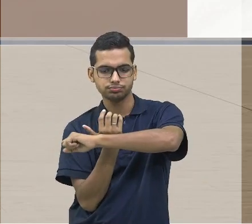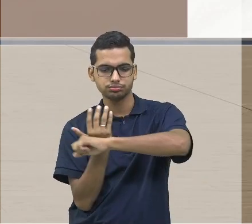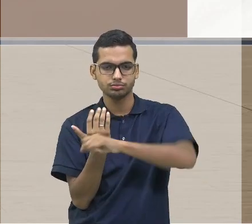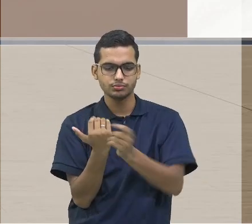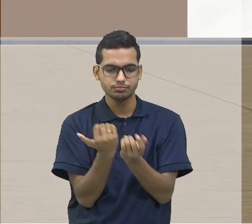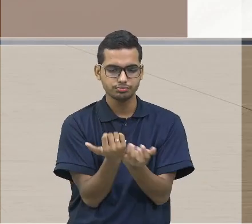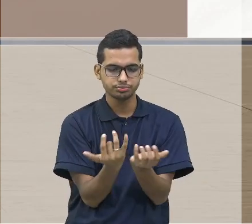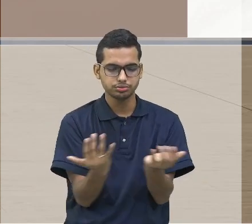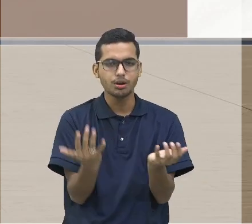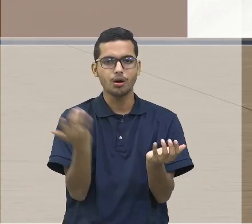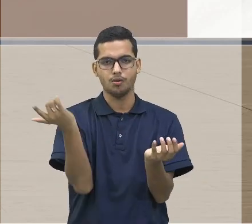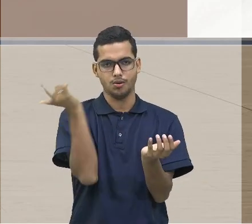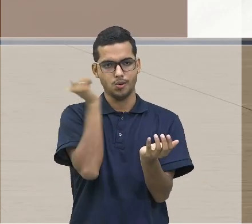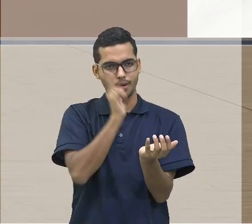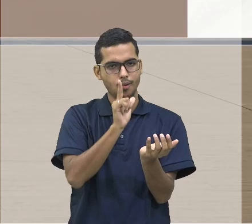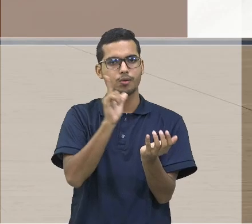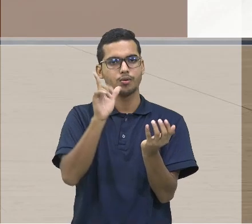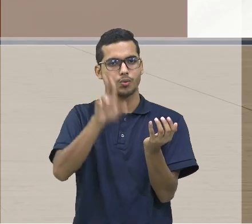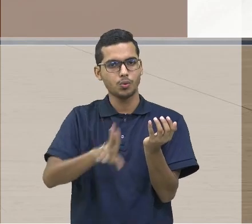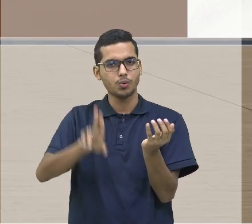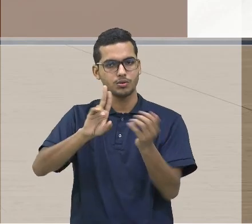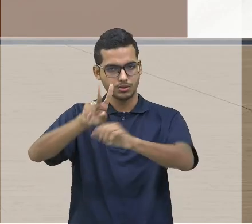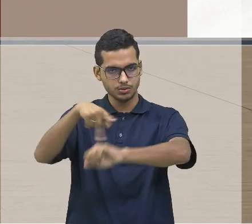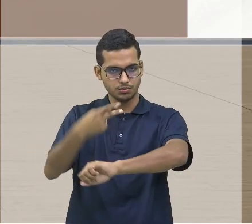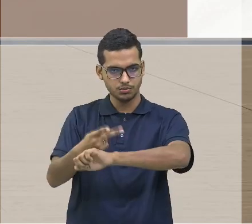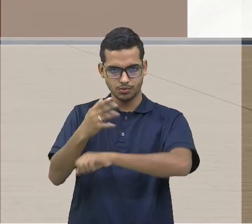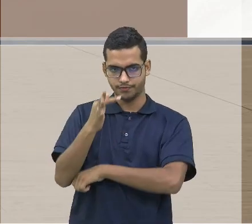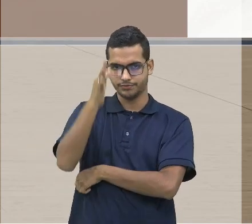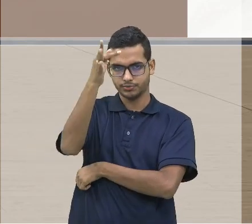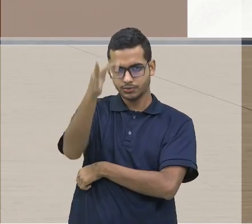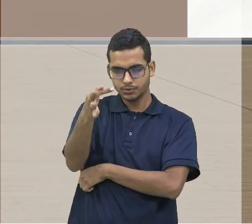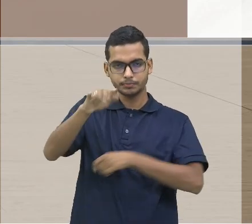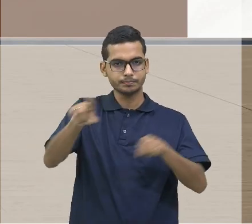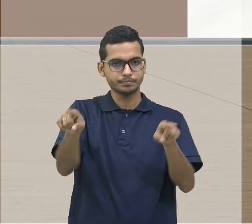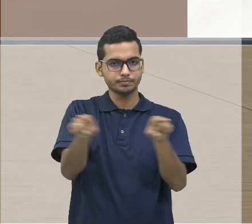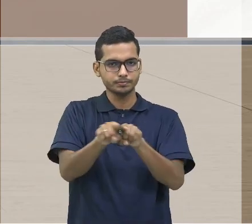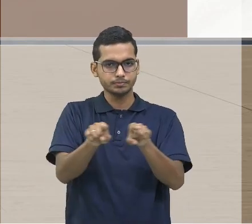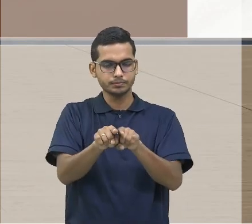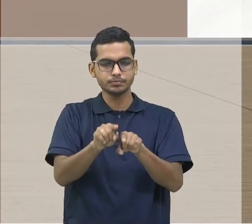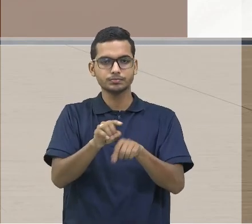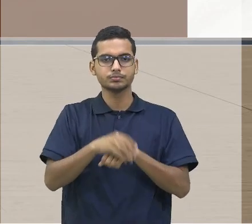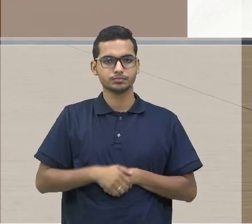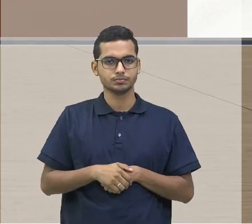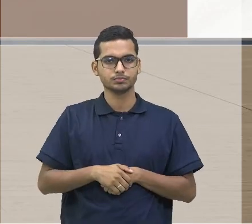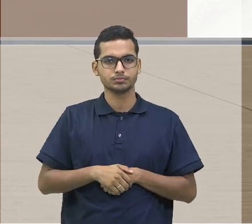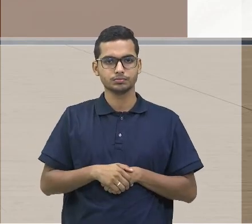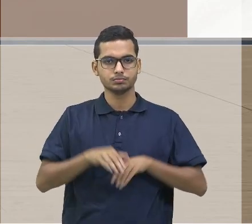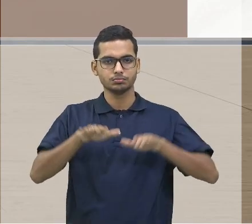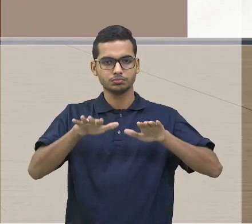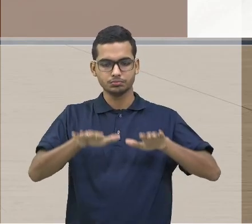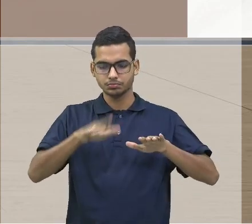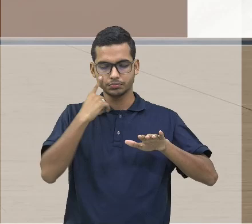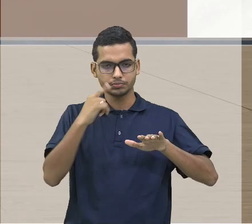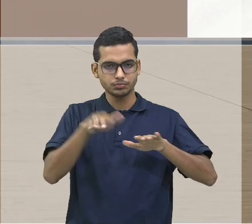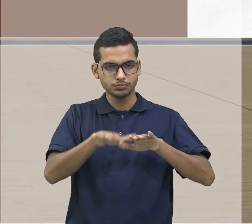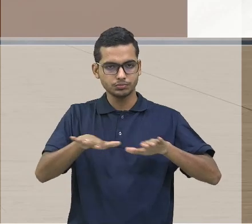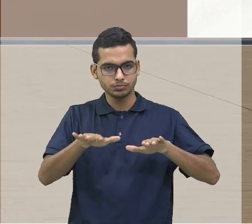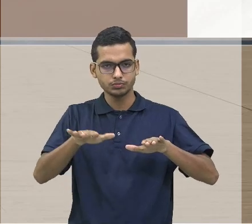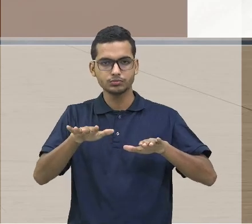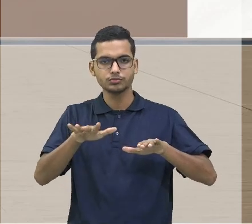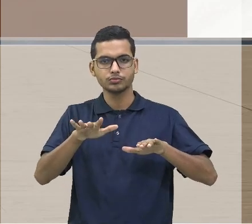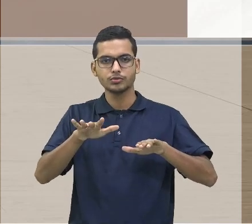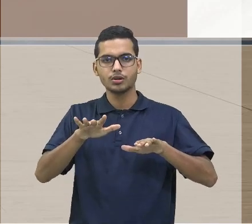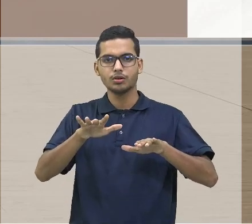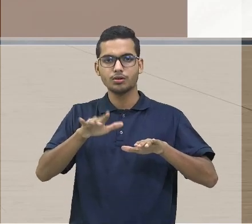e a que não tinha sido usada anteriormente, agora você usa. Na medida que você desocupa essa área que está produzindo, você vai ocupar uma daquelas partes